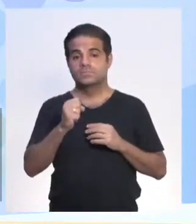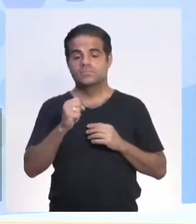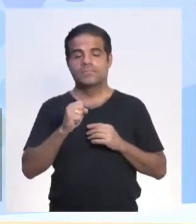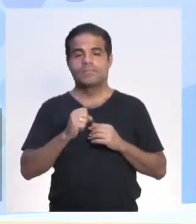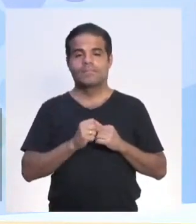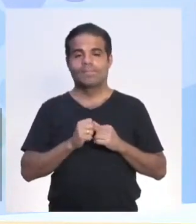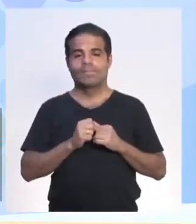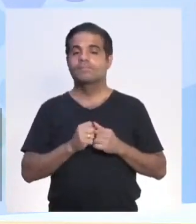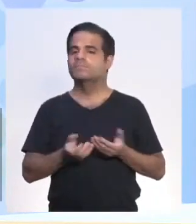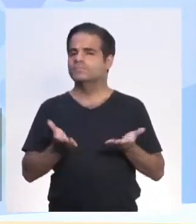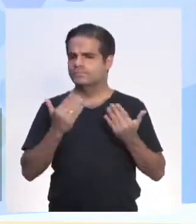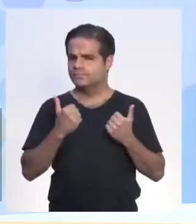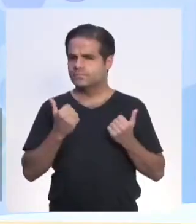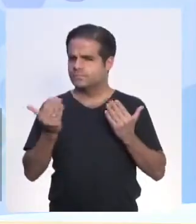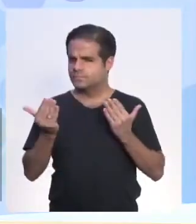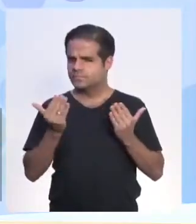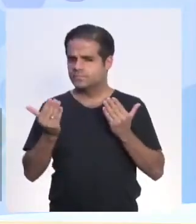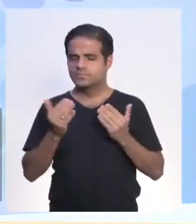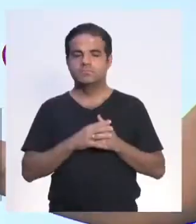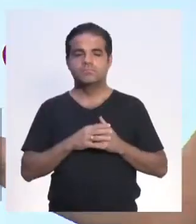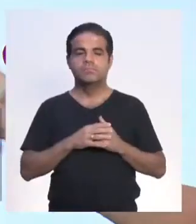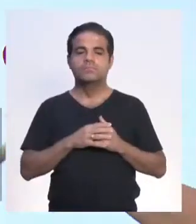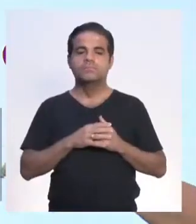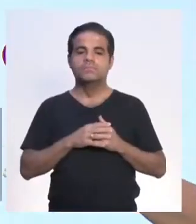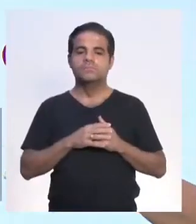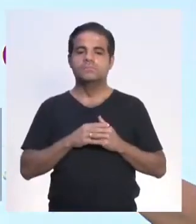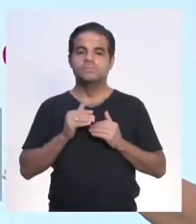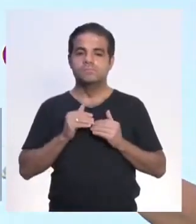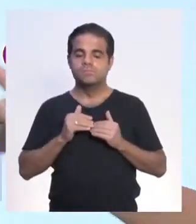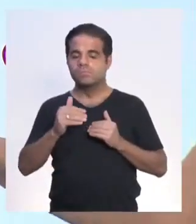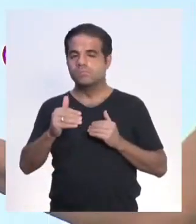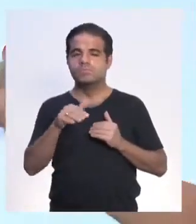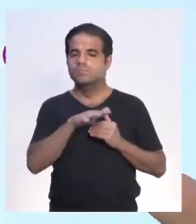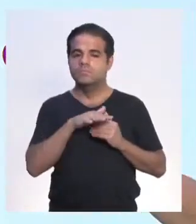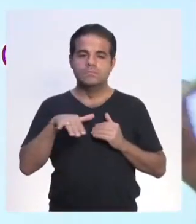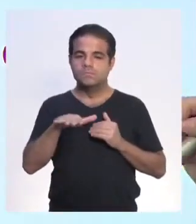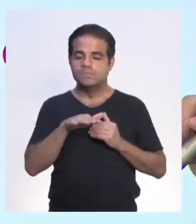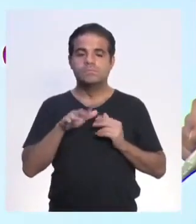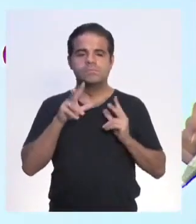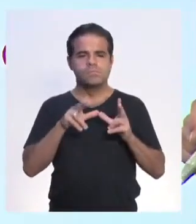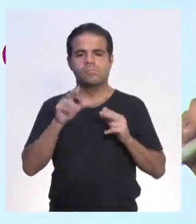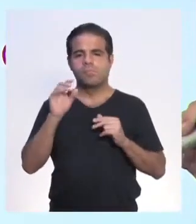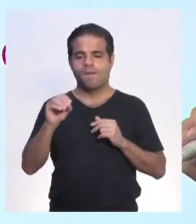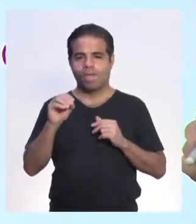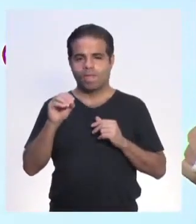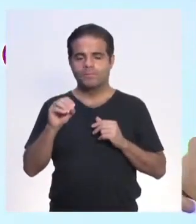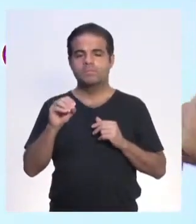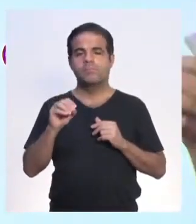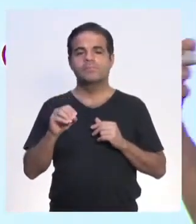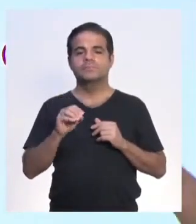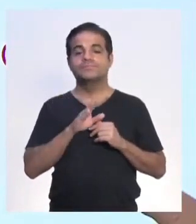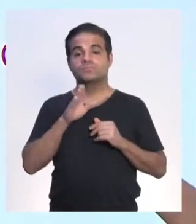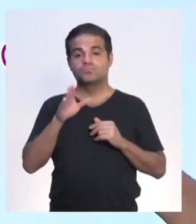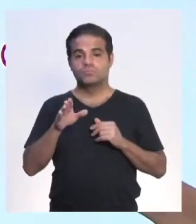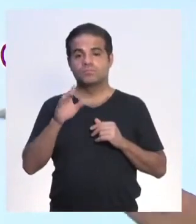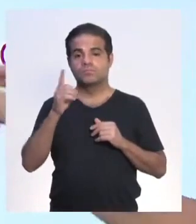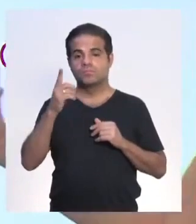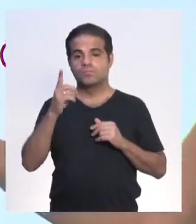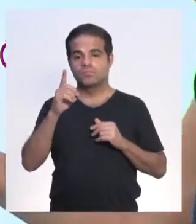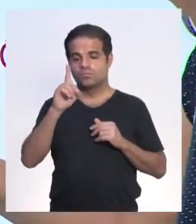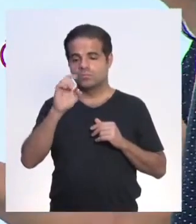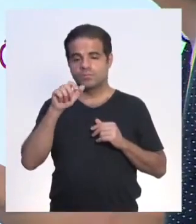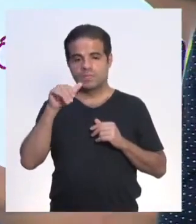0,8. Vamos comparar? A parte inteira é igual, é 0. Então, eu vou para os